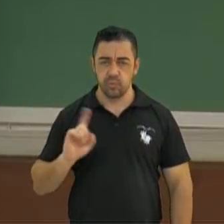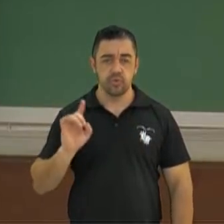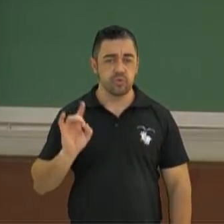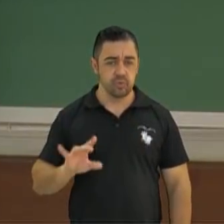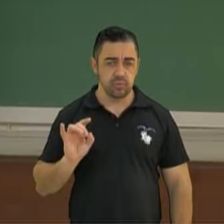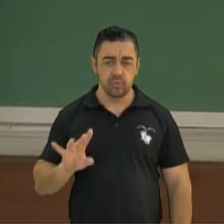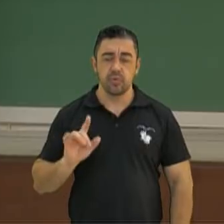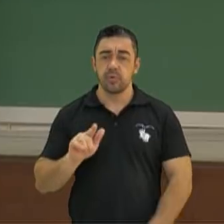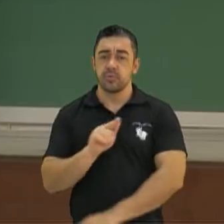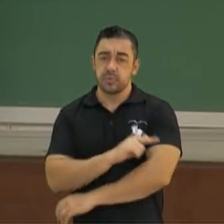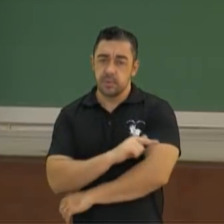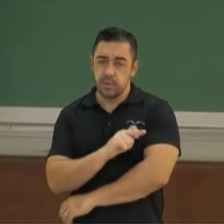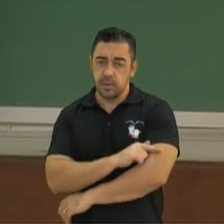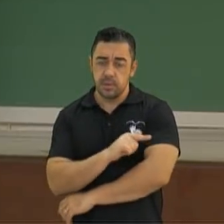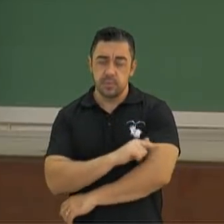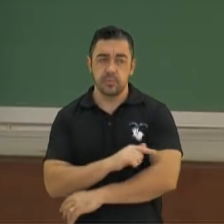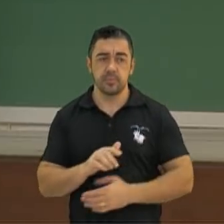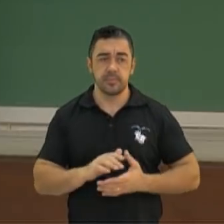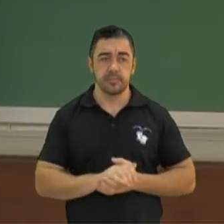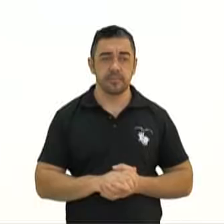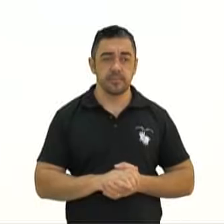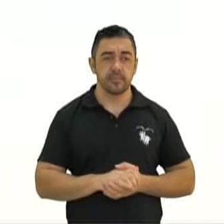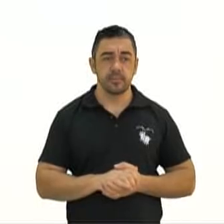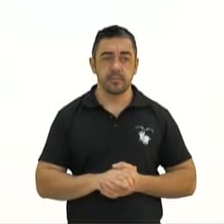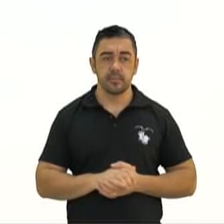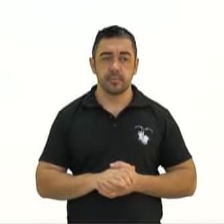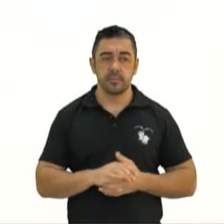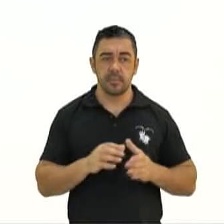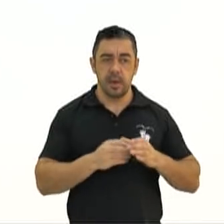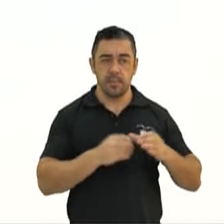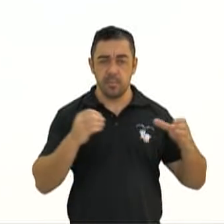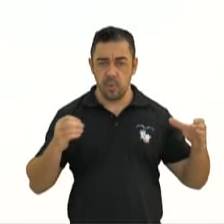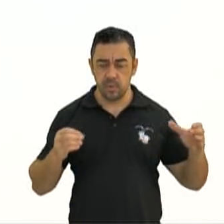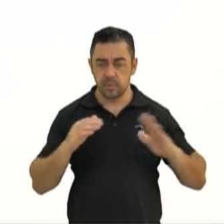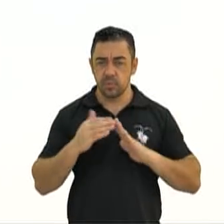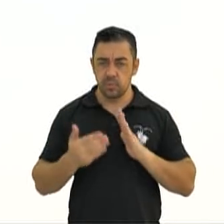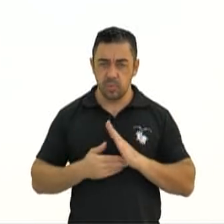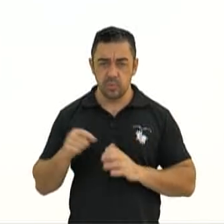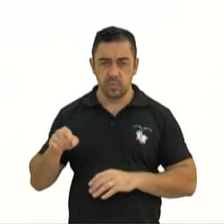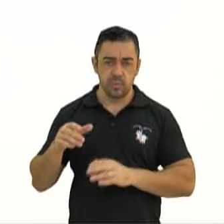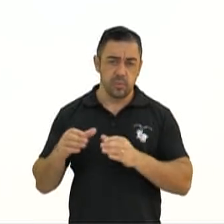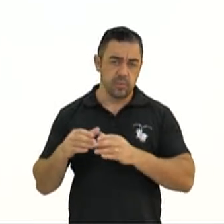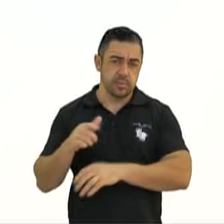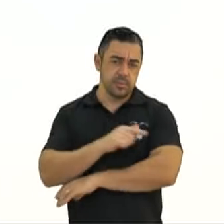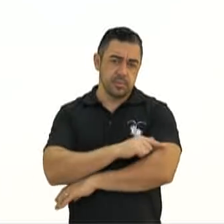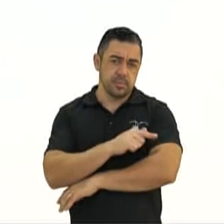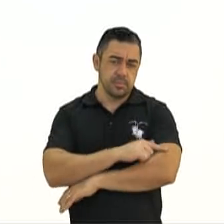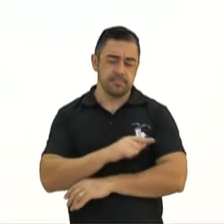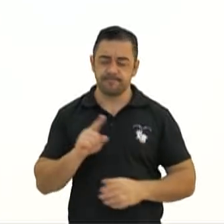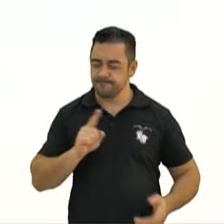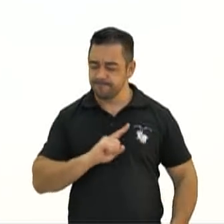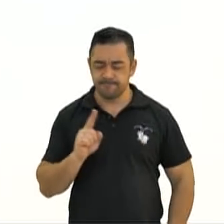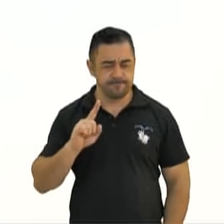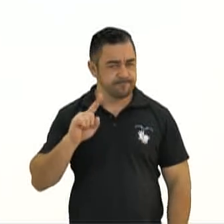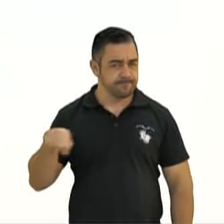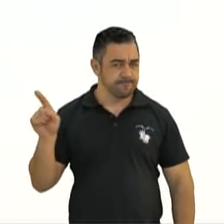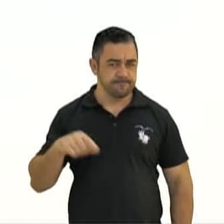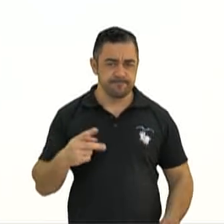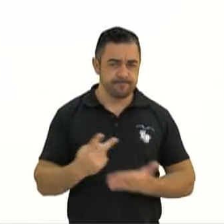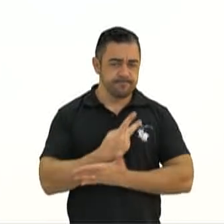Apenas os alunos do 7º ano. E a amostra são todos os alunos do 7º ano? Também não, né?